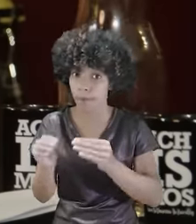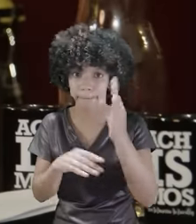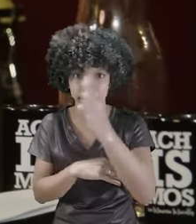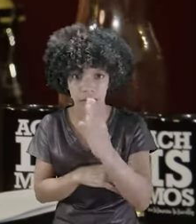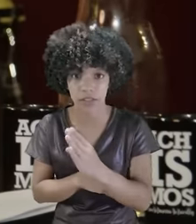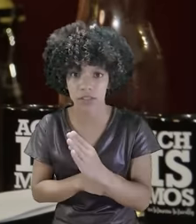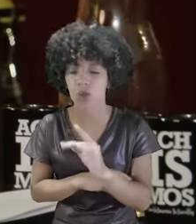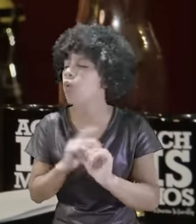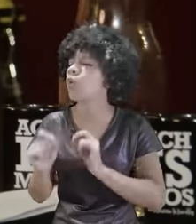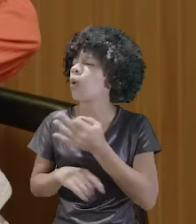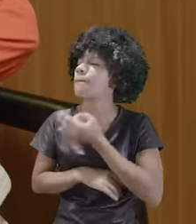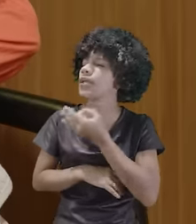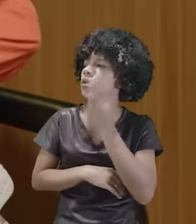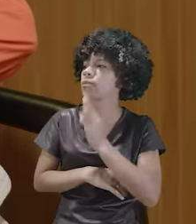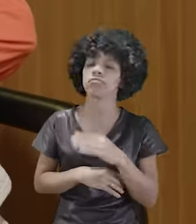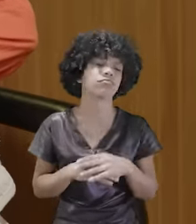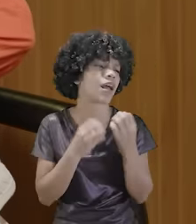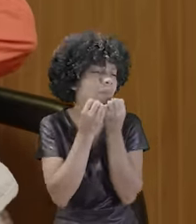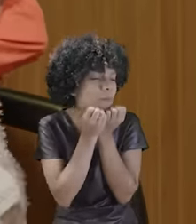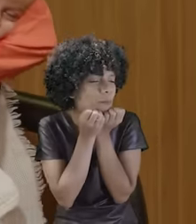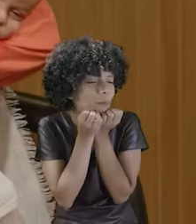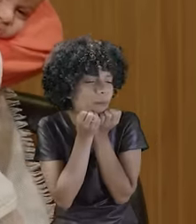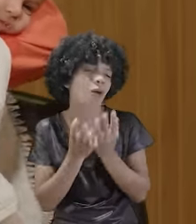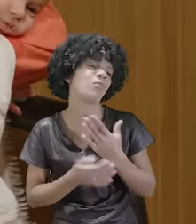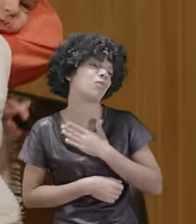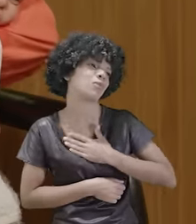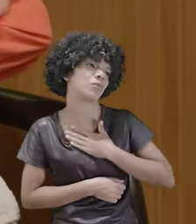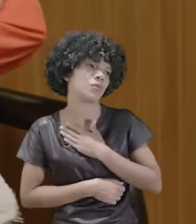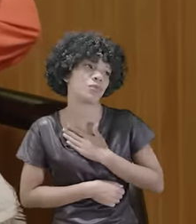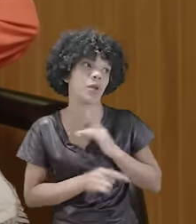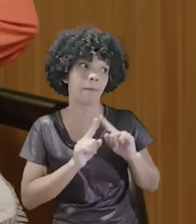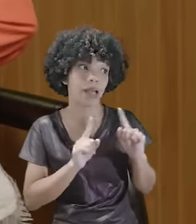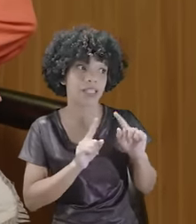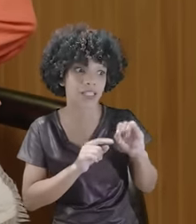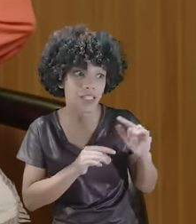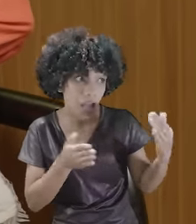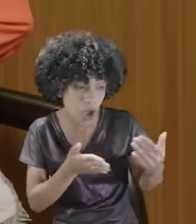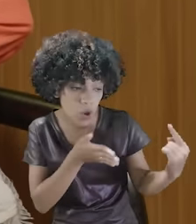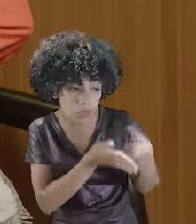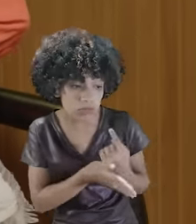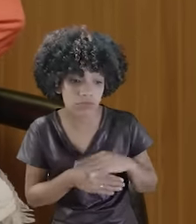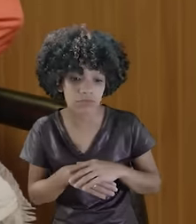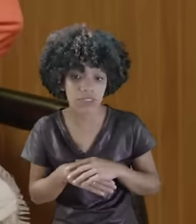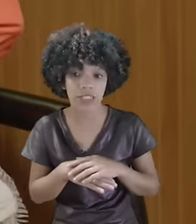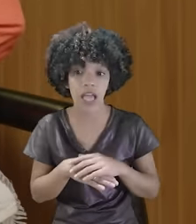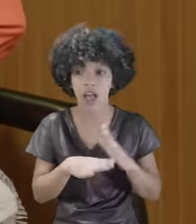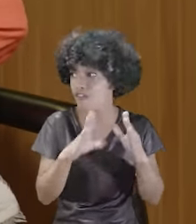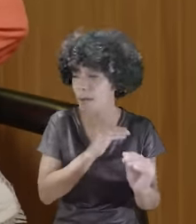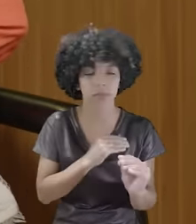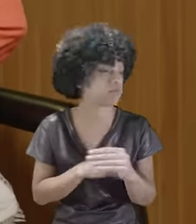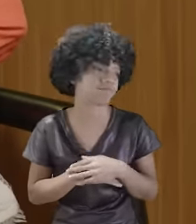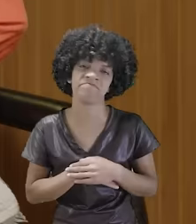Brasil que que você achou do Brasil é muito bom eu gosto muito agora se você fala para mim sai e não sabe